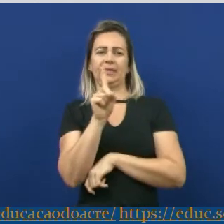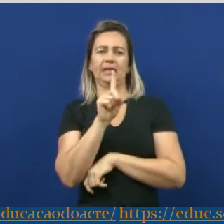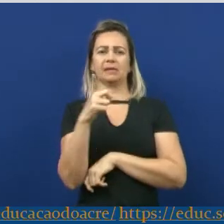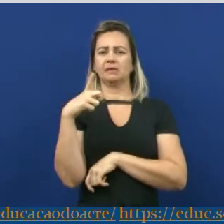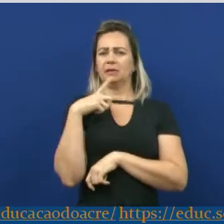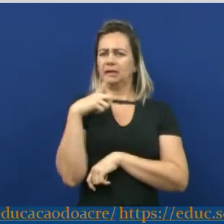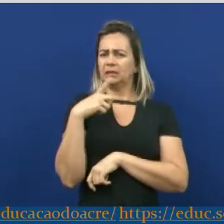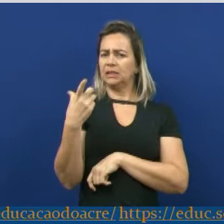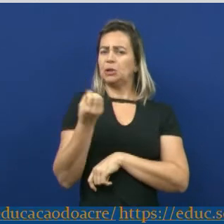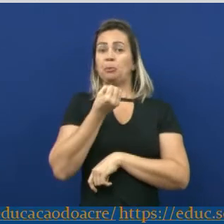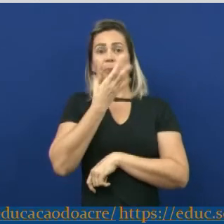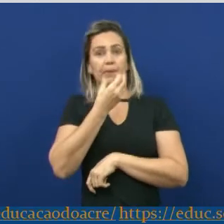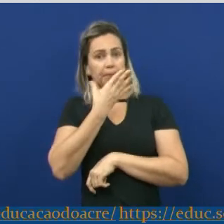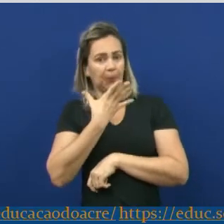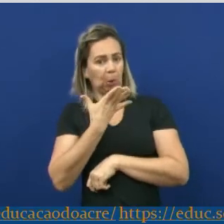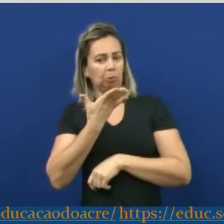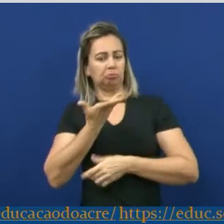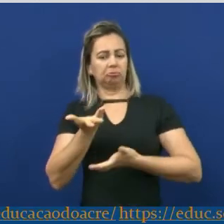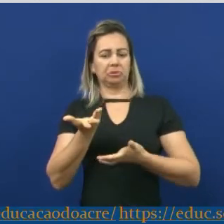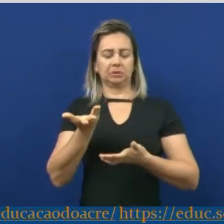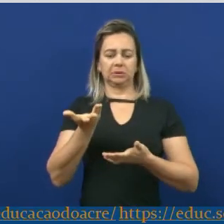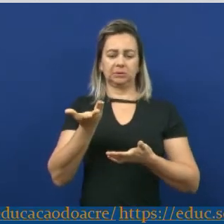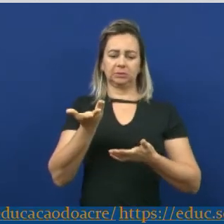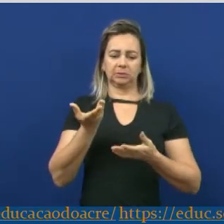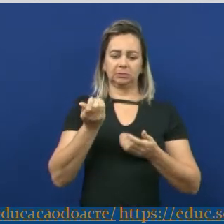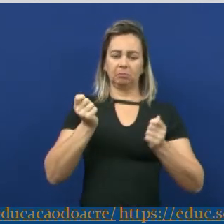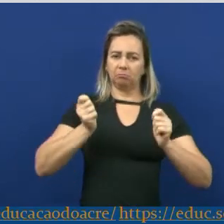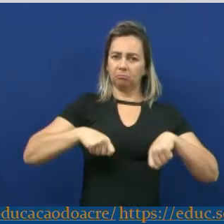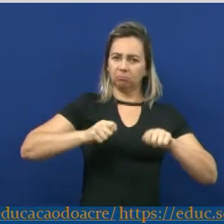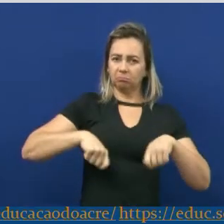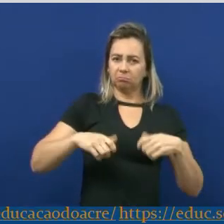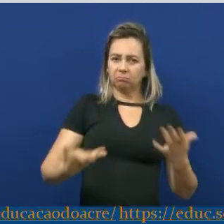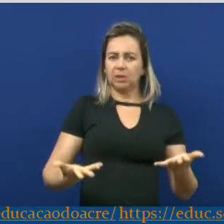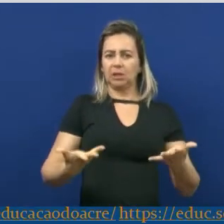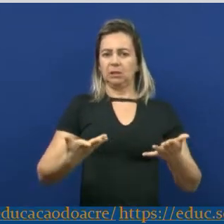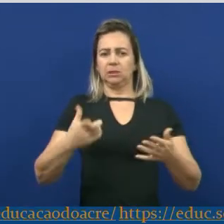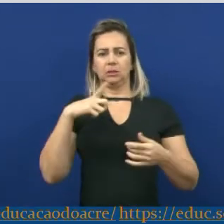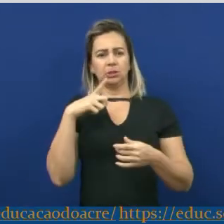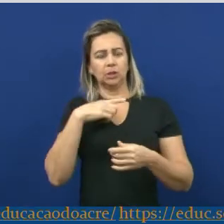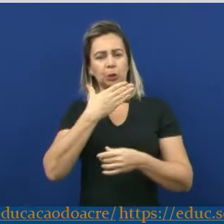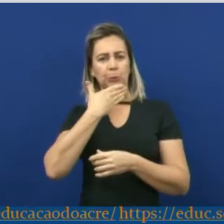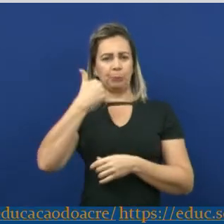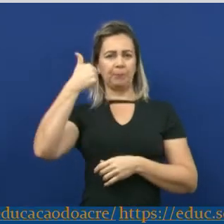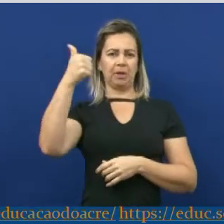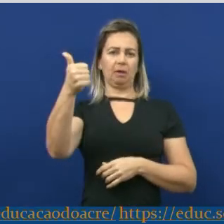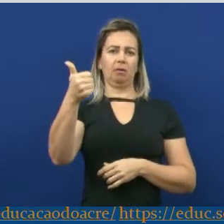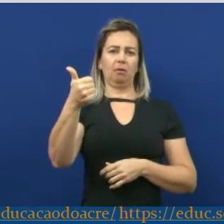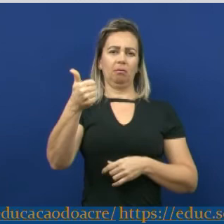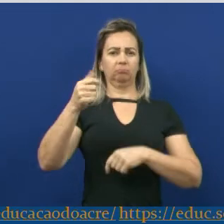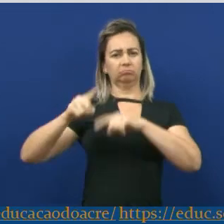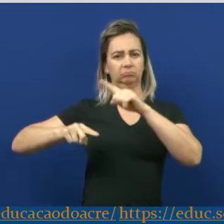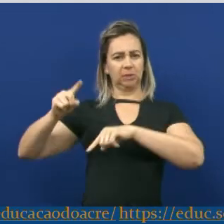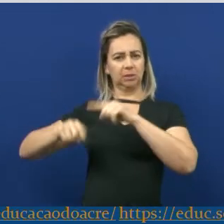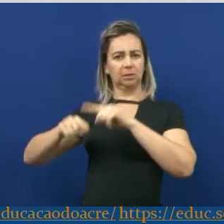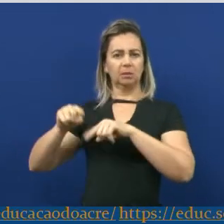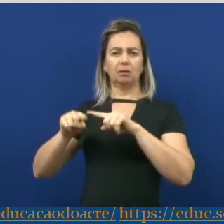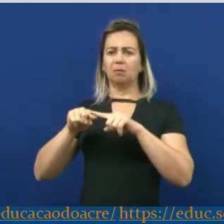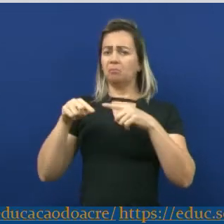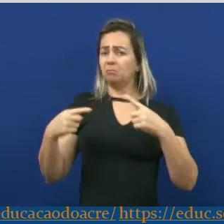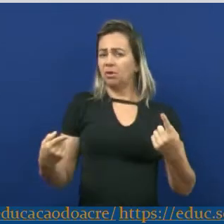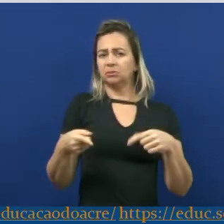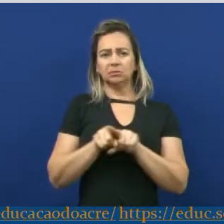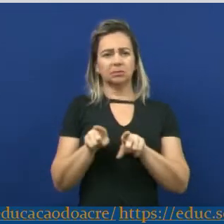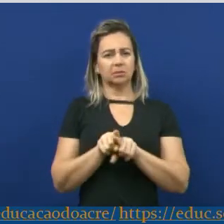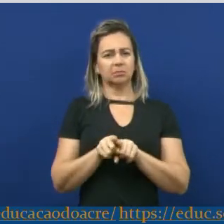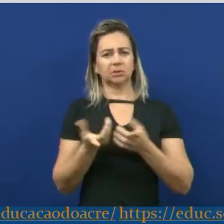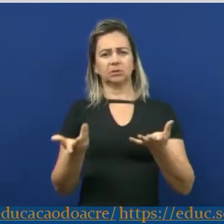a qualidade, com as possibilidades de emancipação humana, mas tão somente